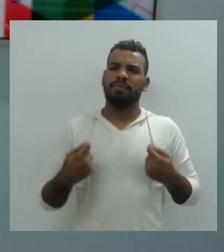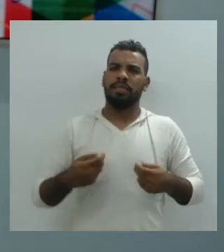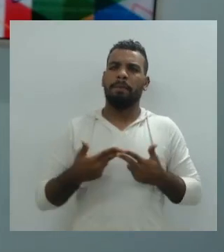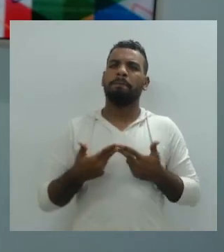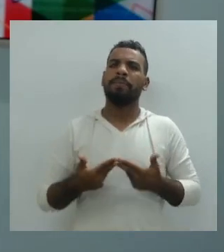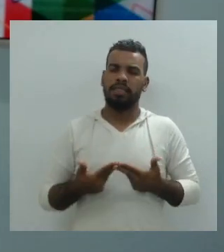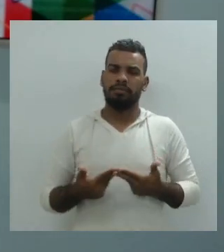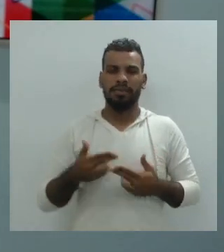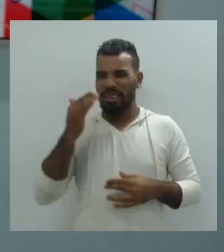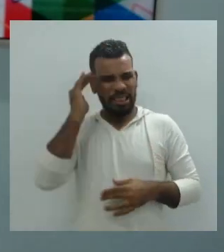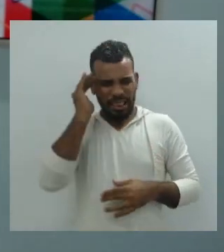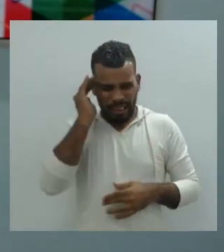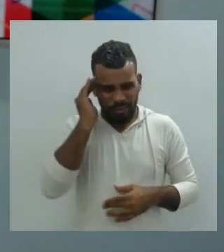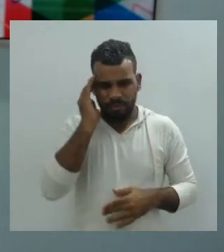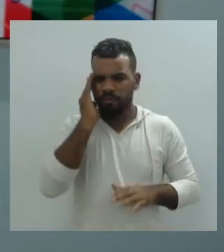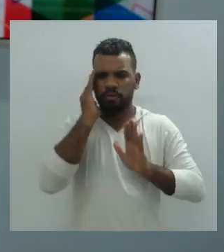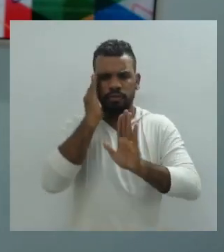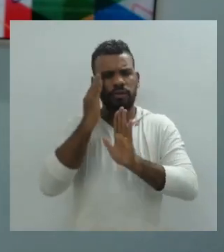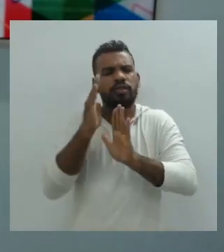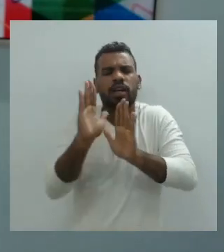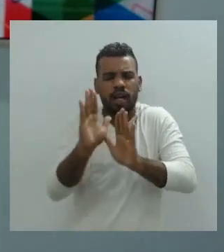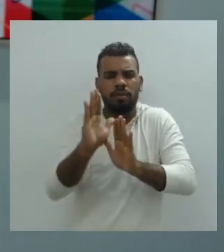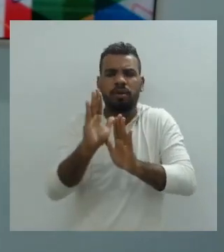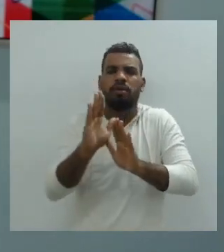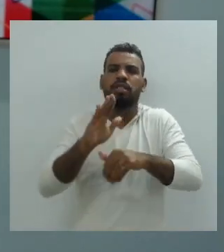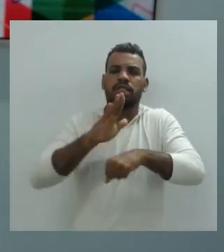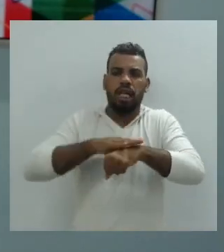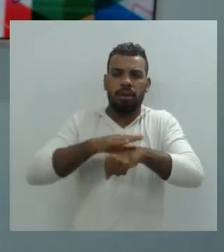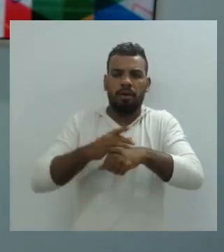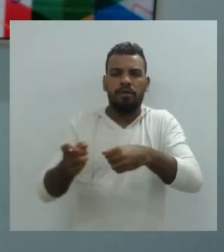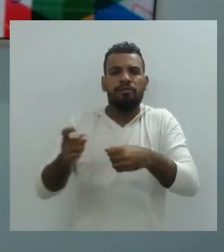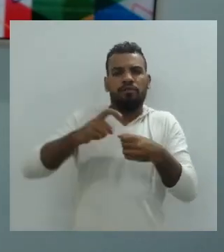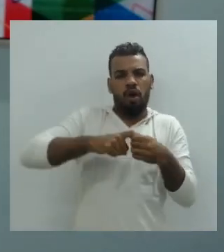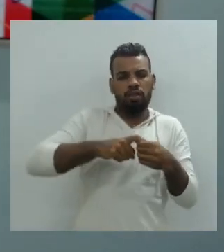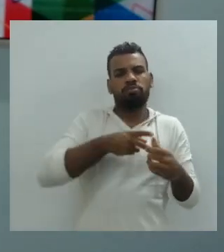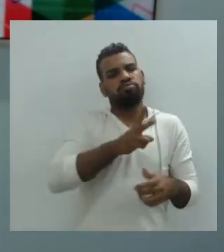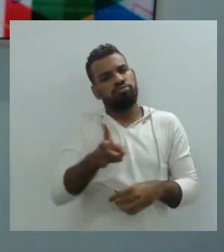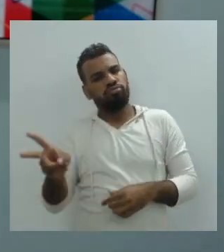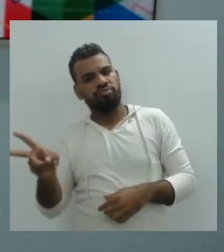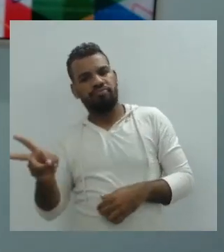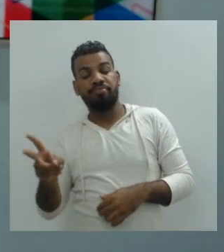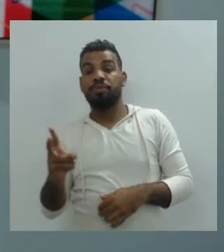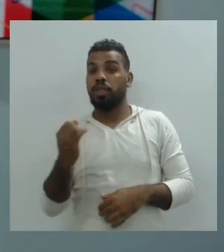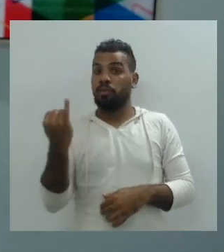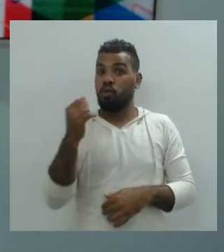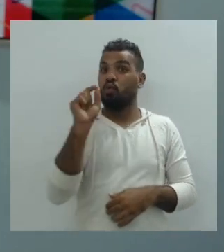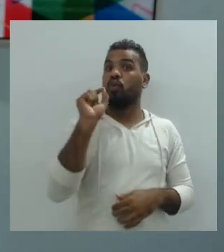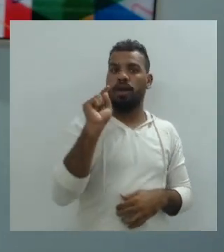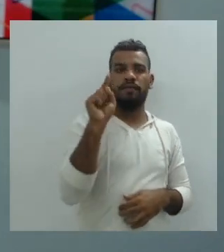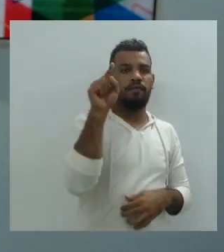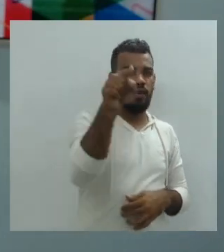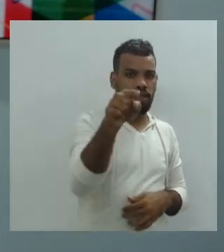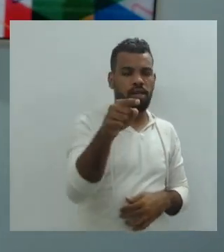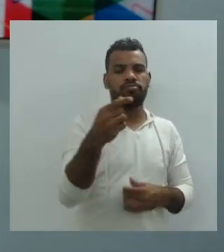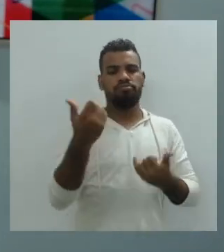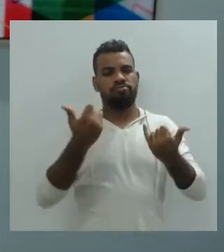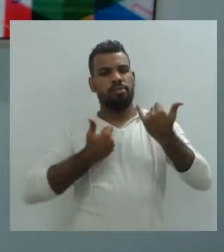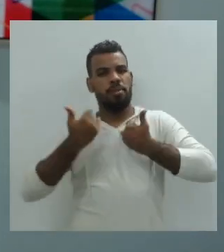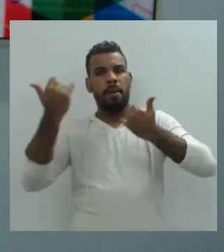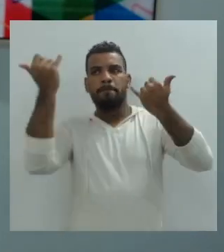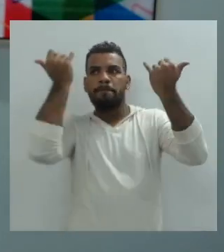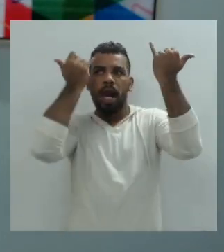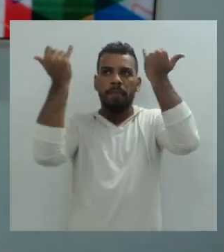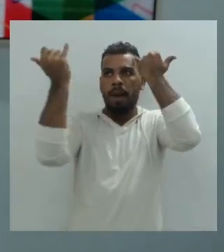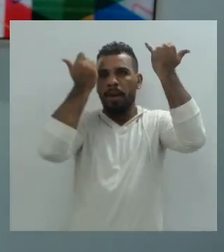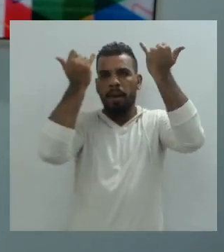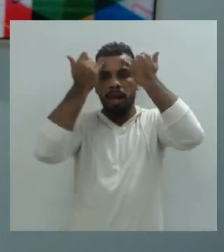E se não entender nada, não esquenta. Dá um tempo, volta e continua lendo. O importante é a gente se informar e se tornar